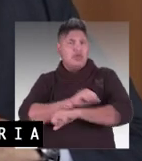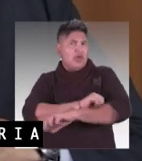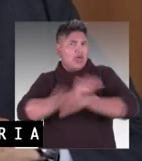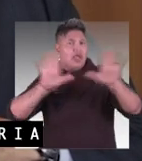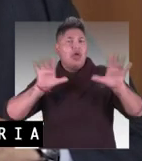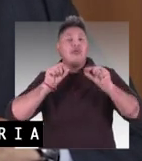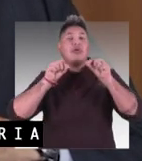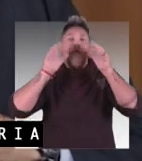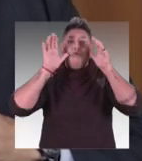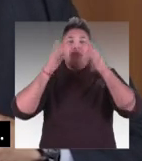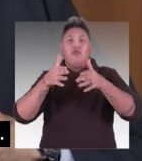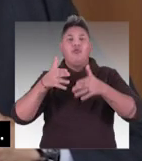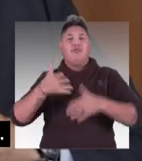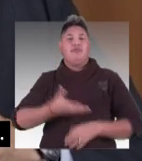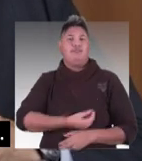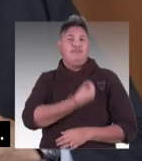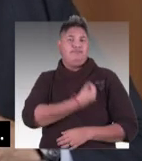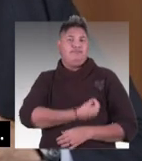dos focos seria a qualidade de vida no trabalho.